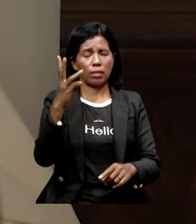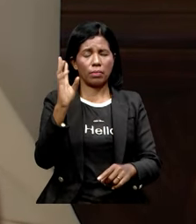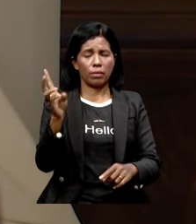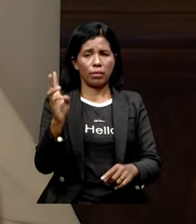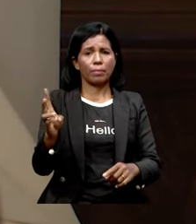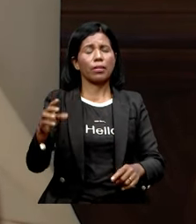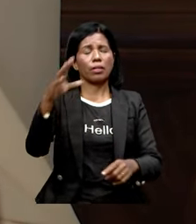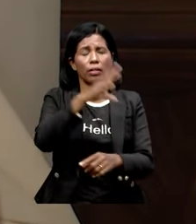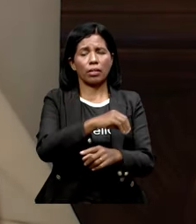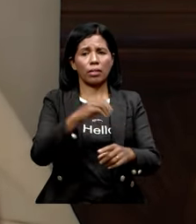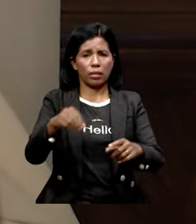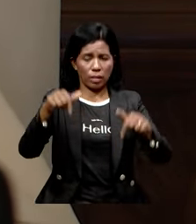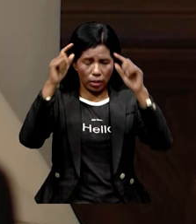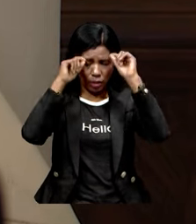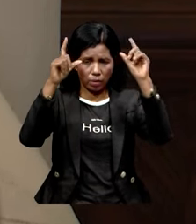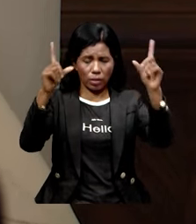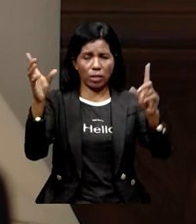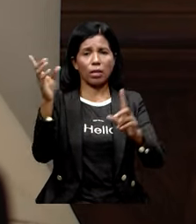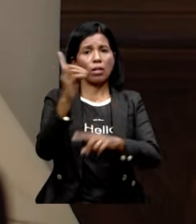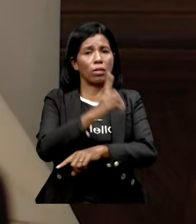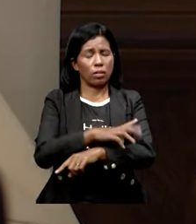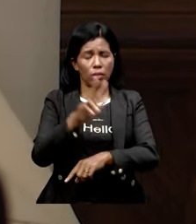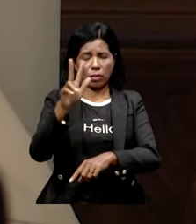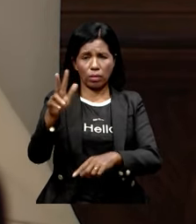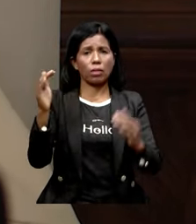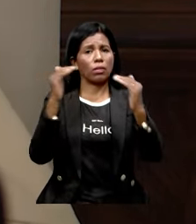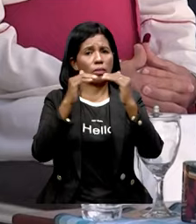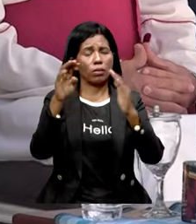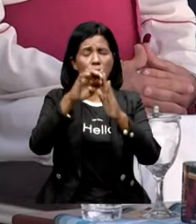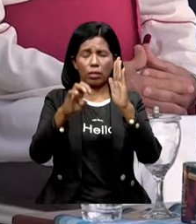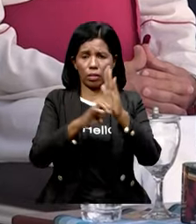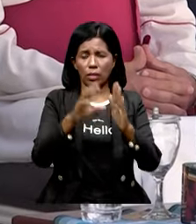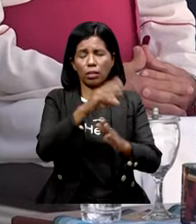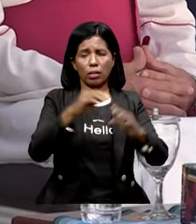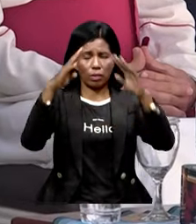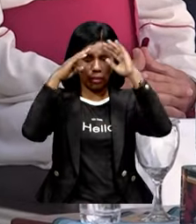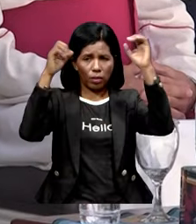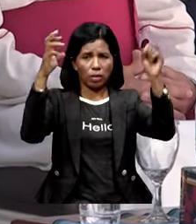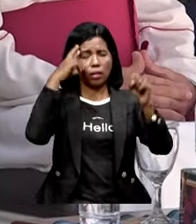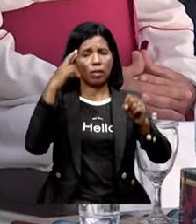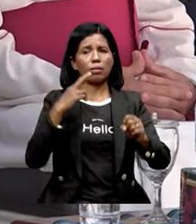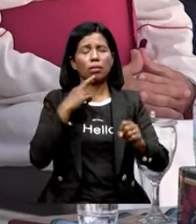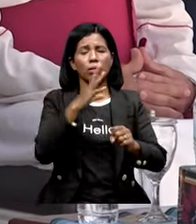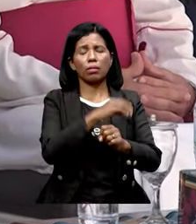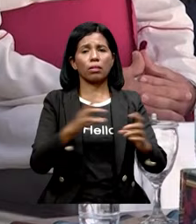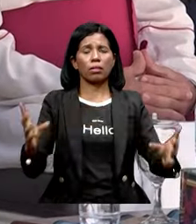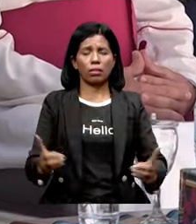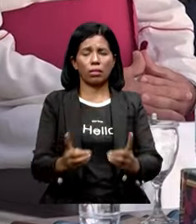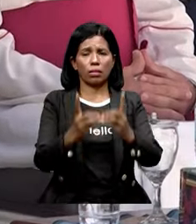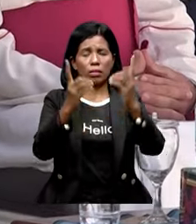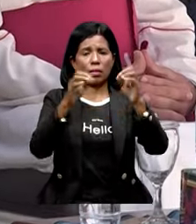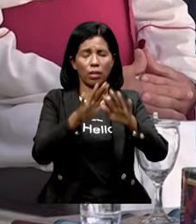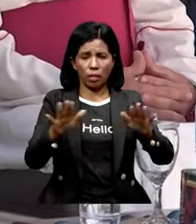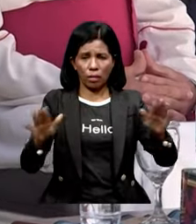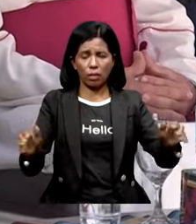se estadia Ia Timor-Leste durante Loron Tolo, se ela encontra o estado com o presidente da República, Zé Ramazorta, se a Sorumalo Labari